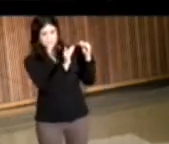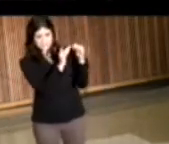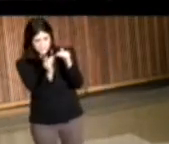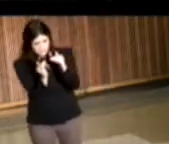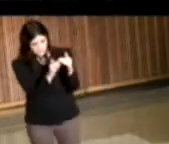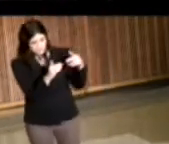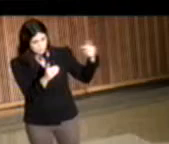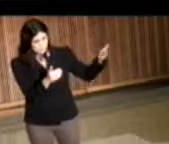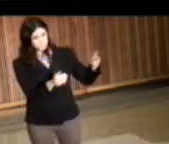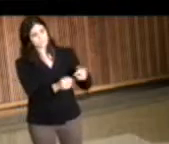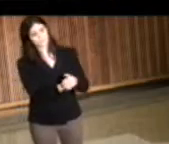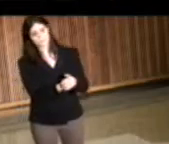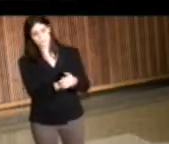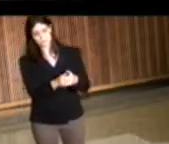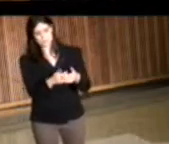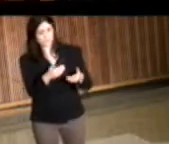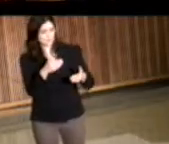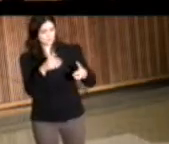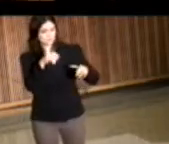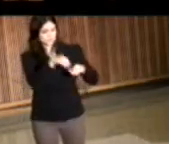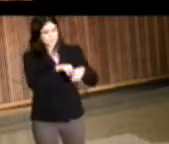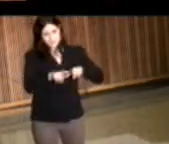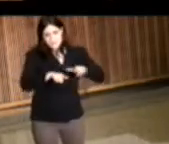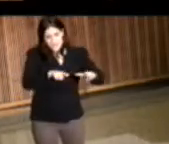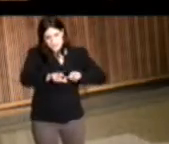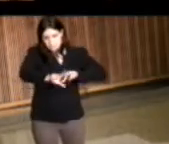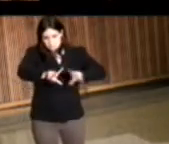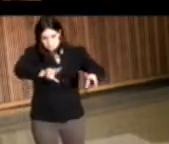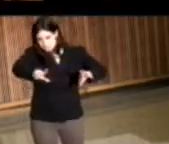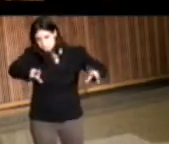do lado, cada pessoa,